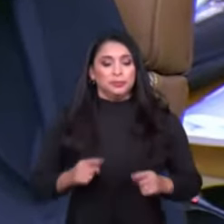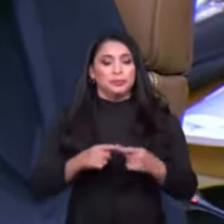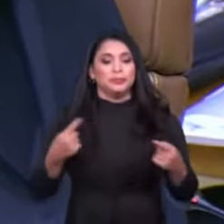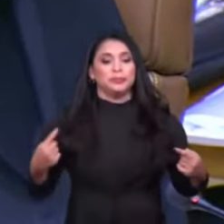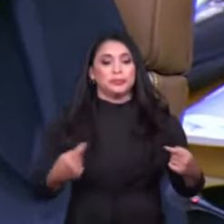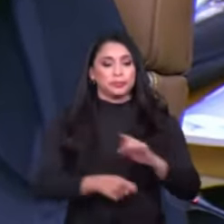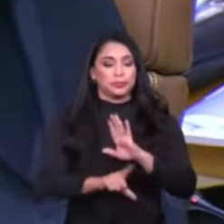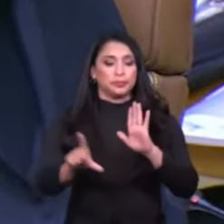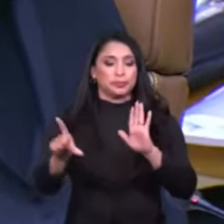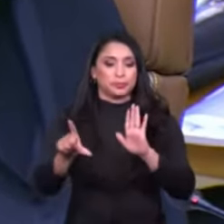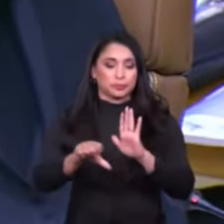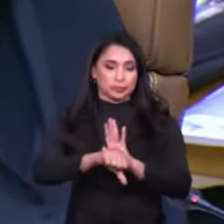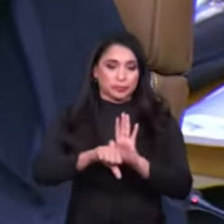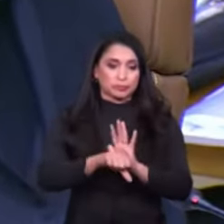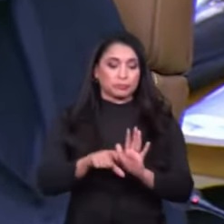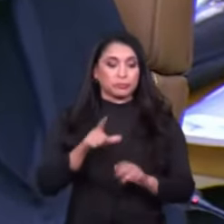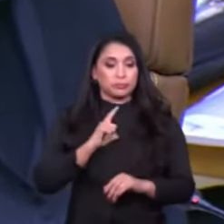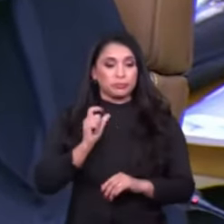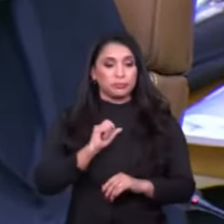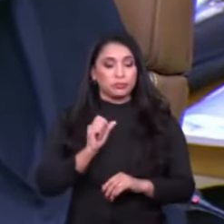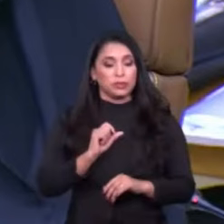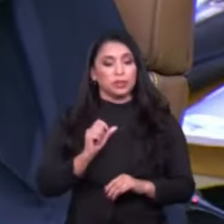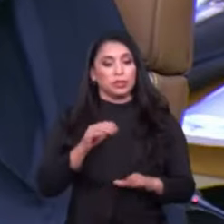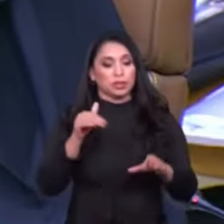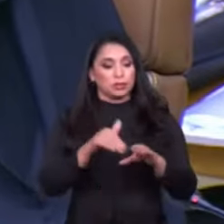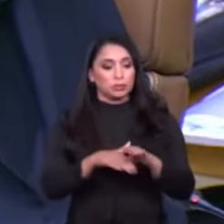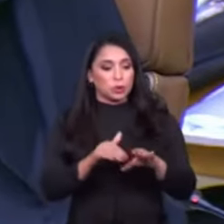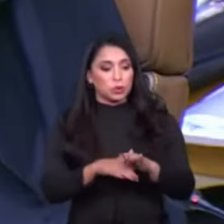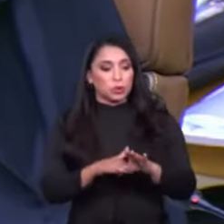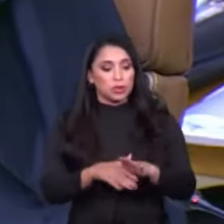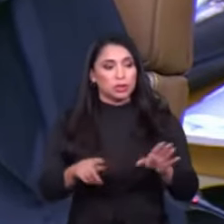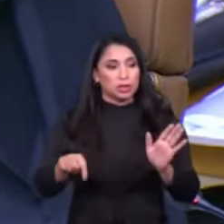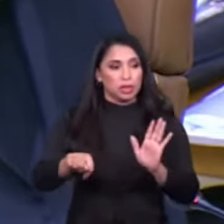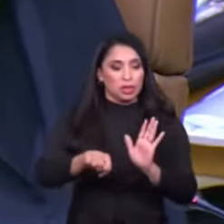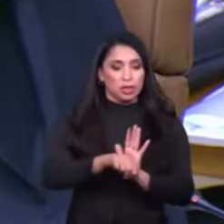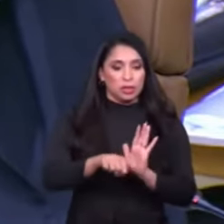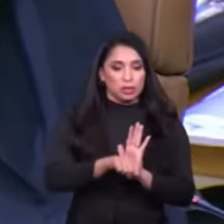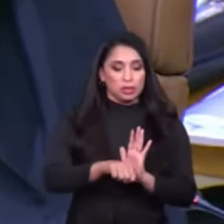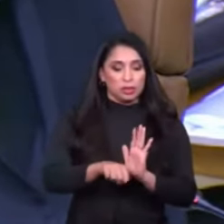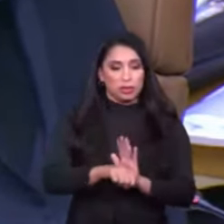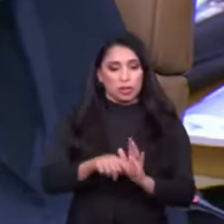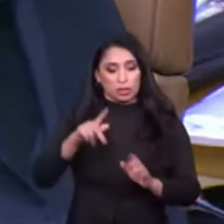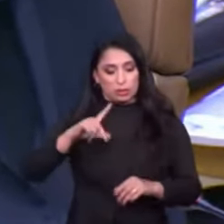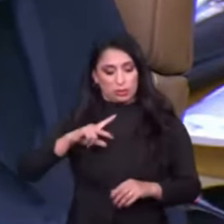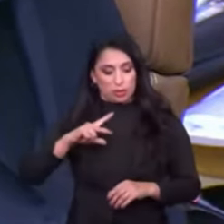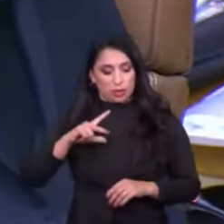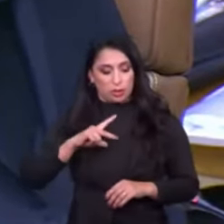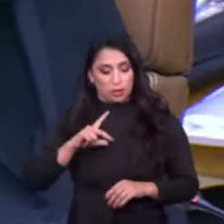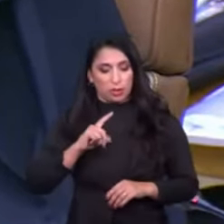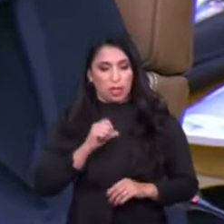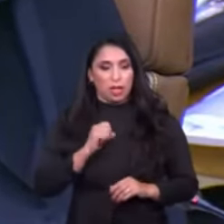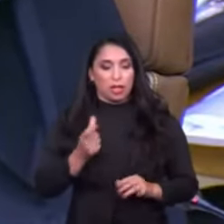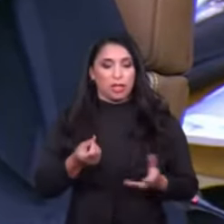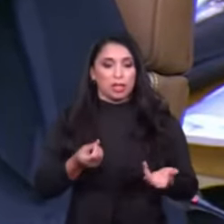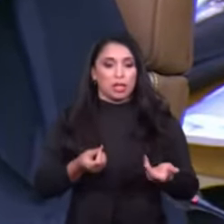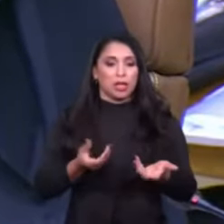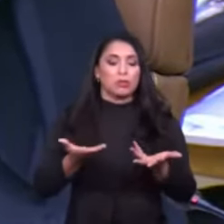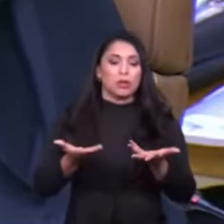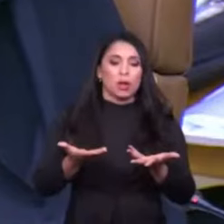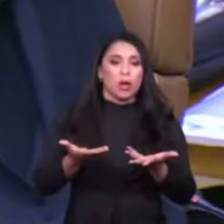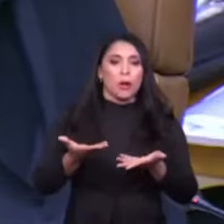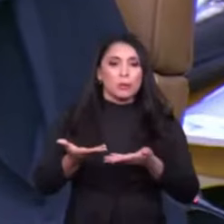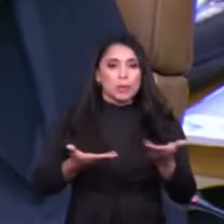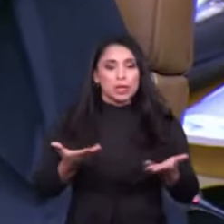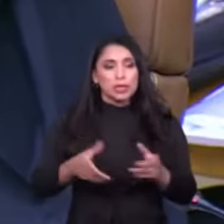penal das condutas consistentes em adquirir, guardar e portar drogas para uso pessoal, conferindo-lhes, porém, tratamento ameno, ao prever, no